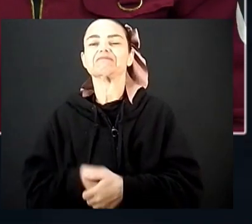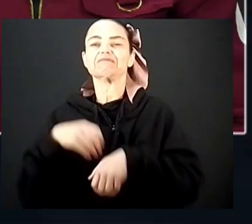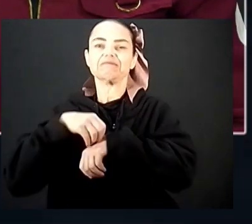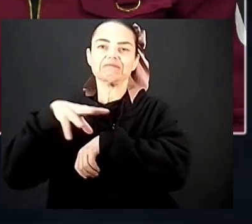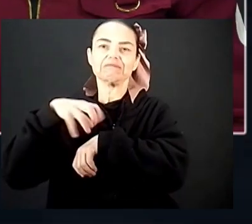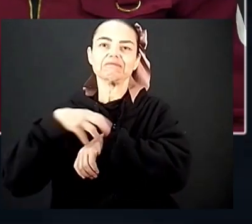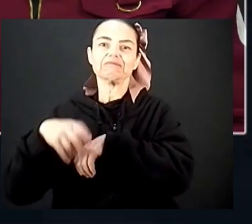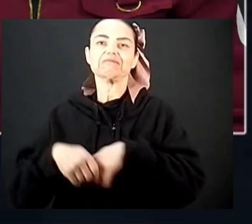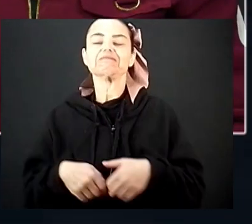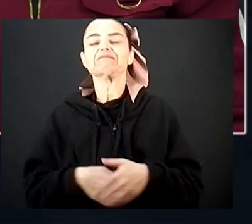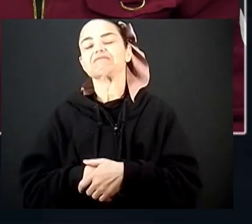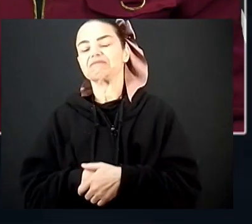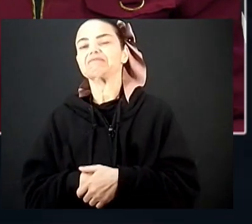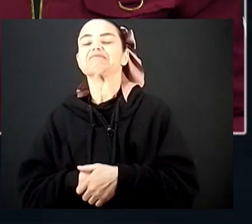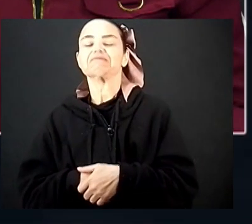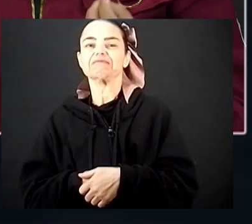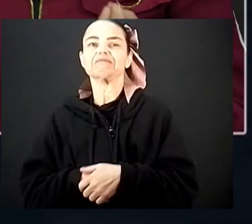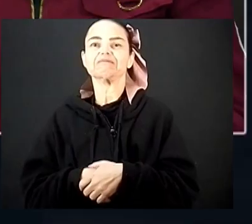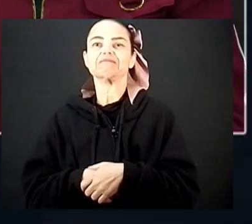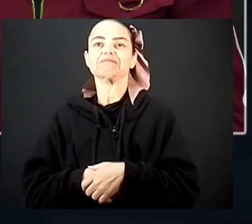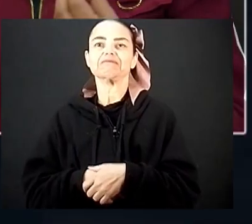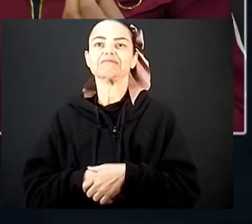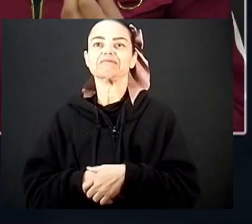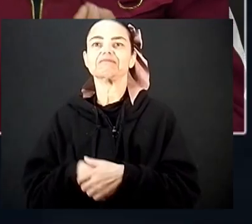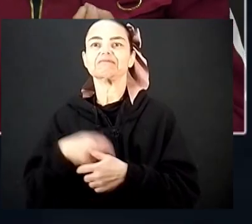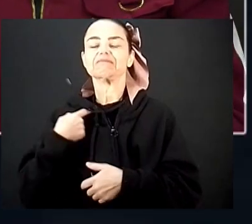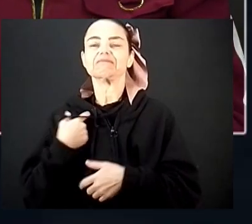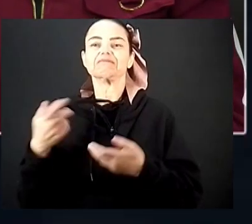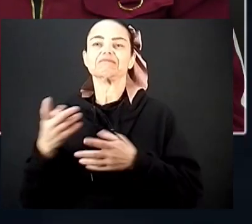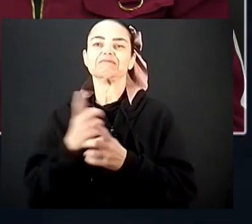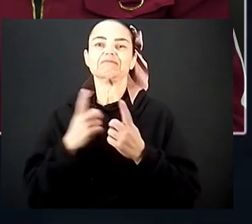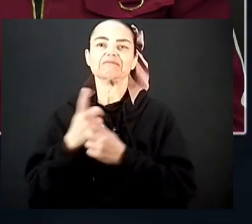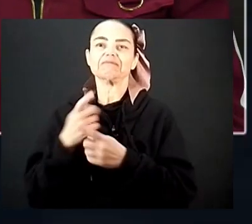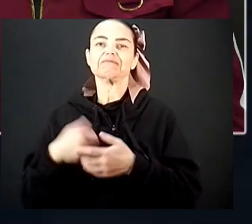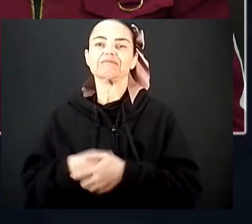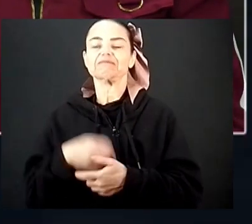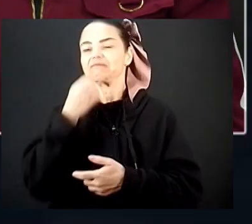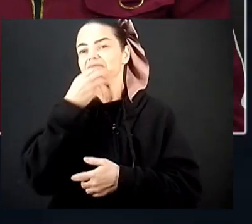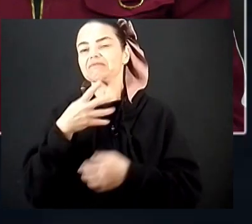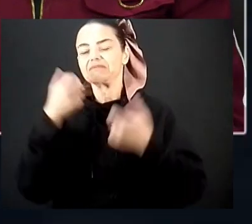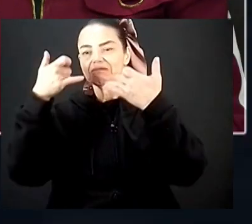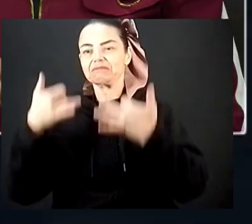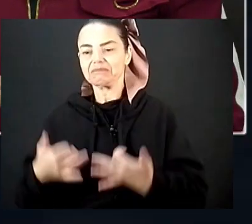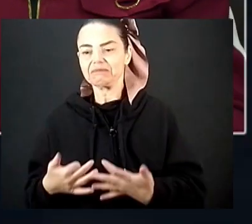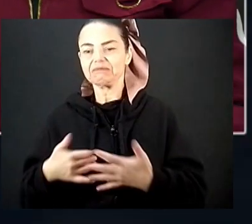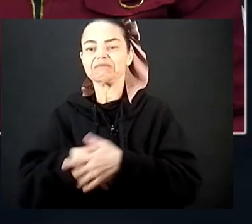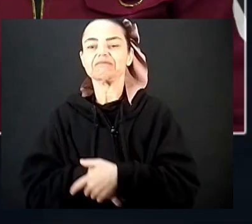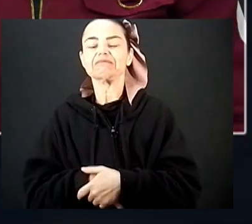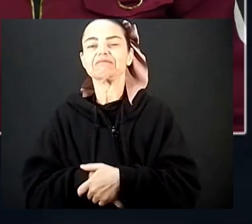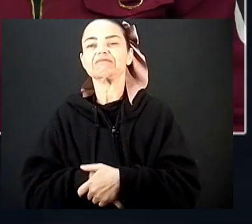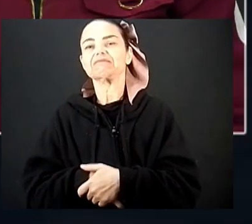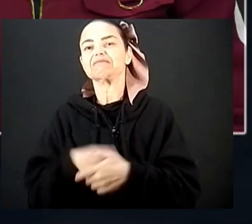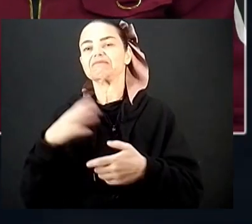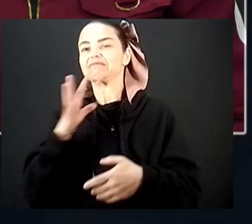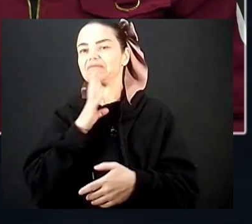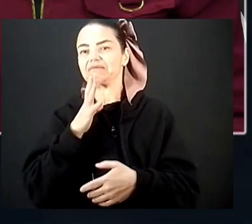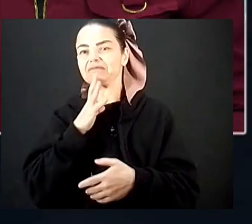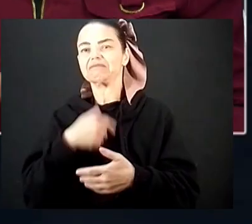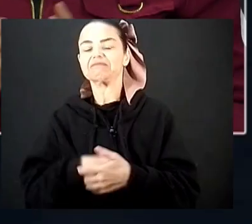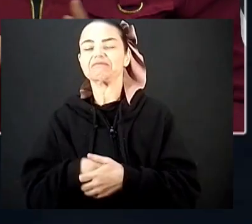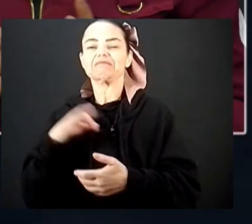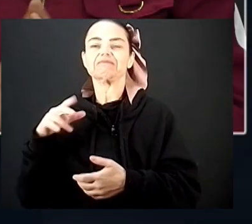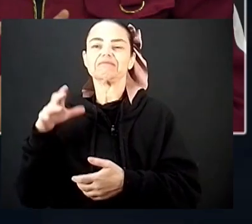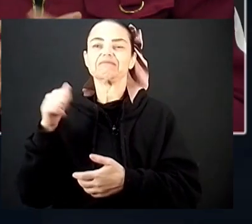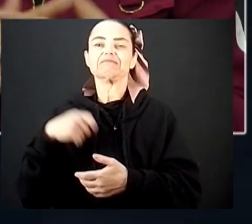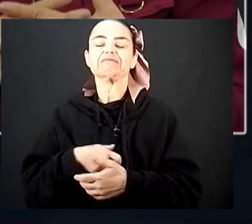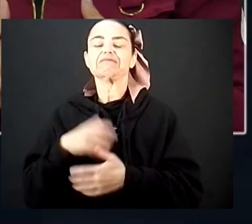de uma forma dinâmica e muito bem explicativa o seu conhecimento com a Camila. Eu acho que deu um